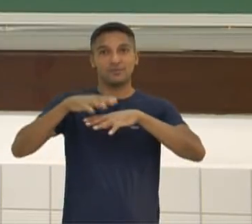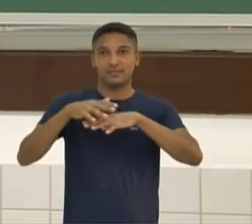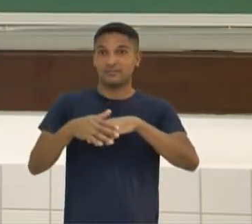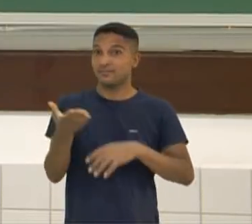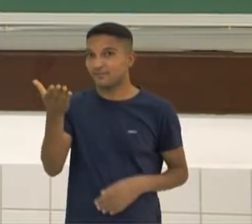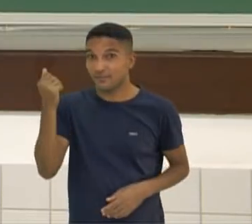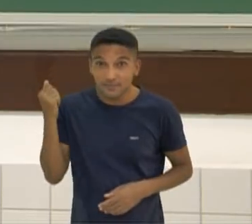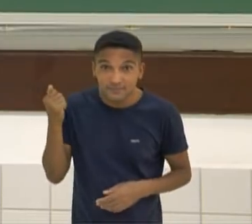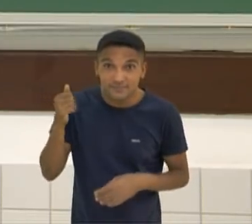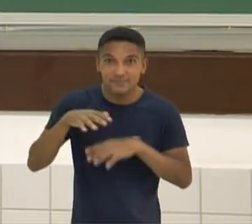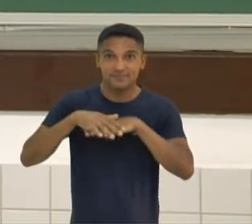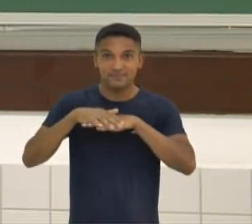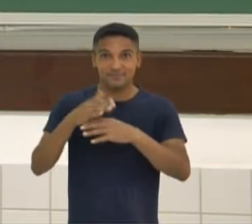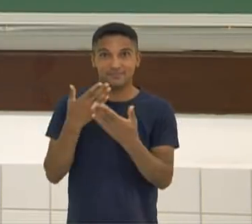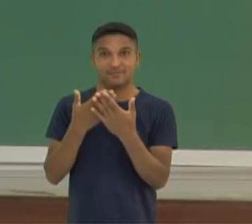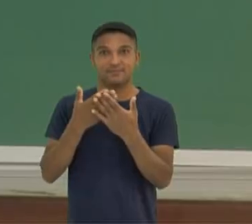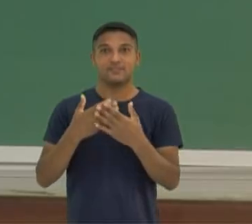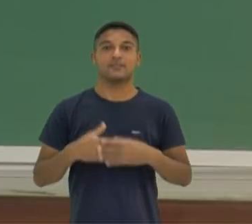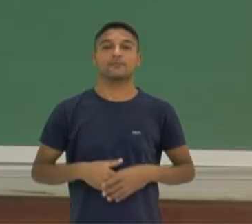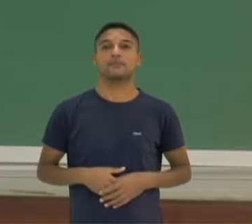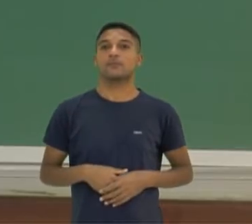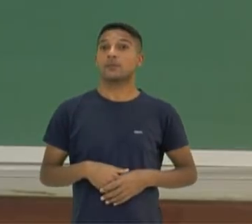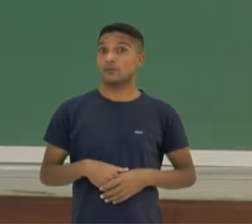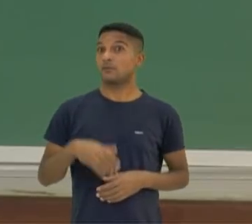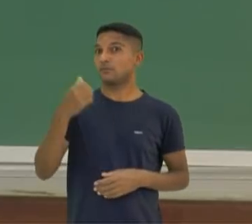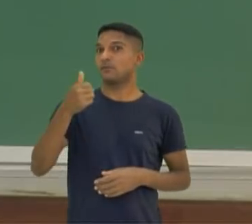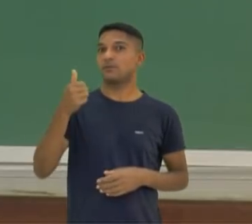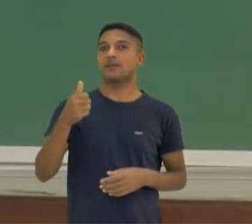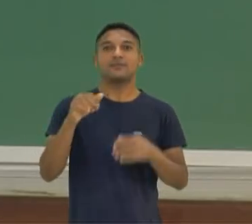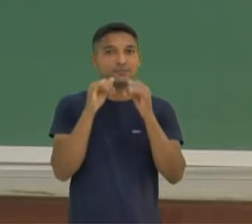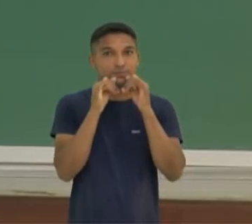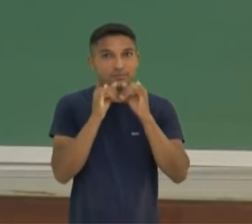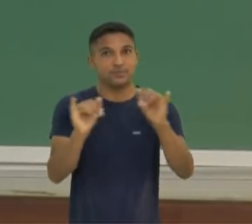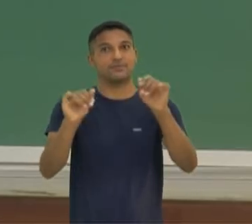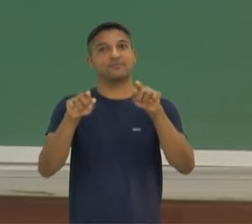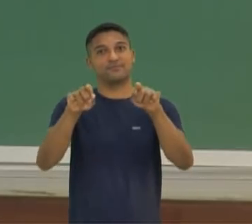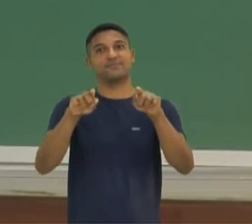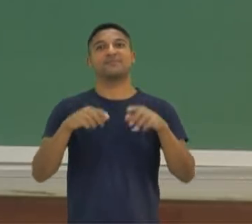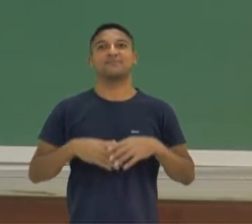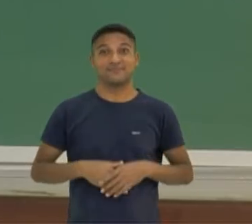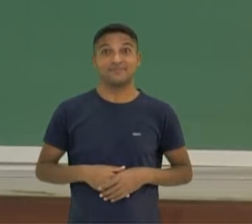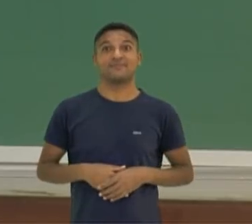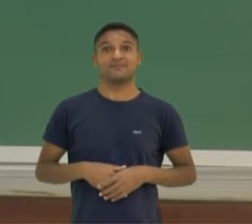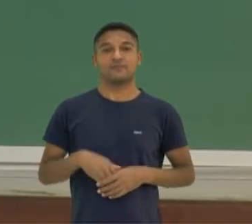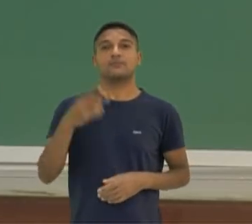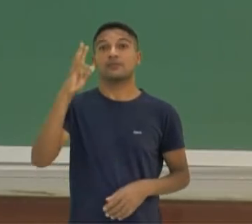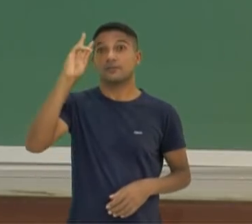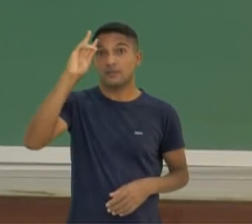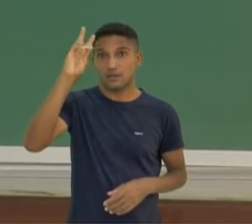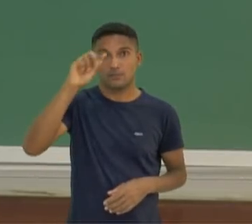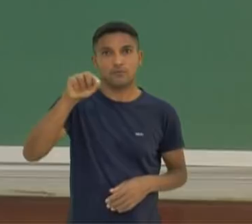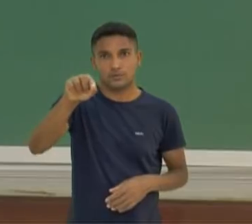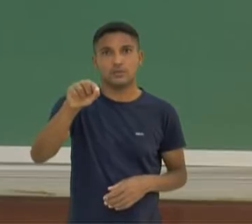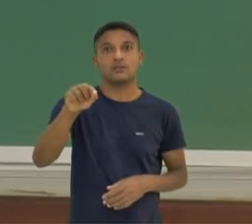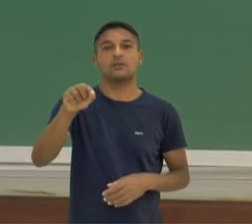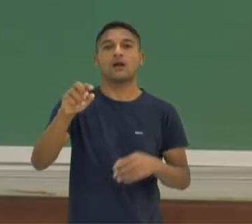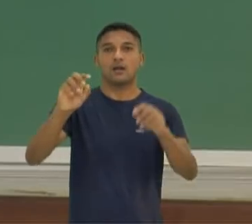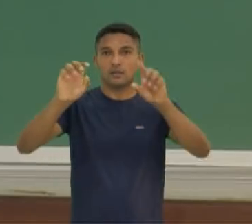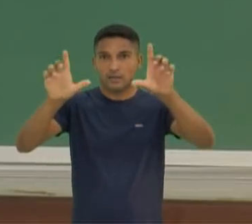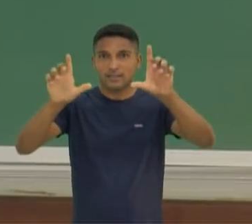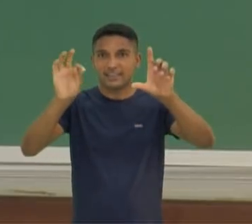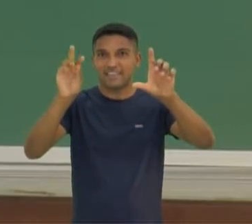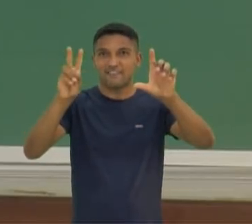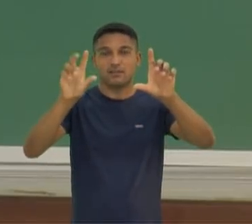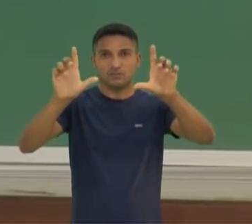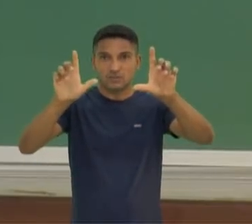nossa aula? Antes de iniciarmos a nossa aula, vamos para os nossos recadinhos. Lembre-se, você que está assistindo a aula somente